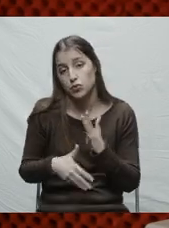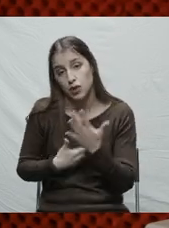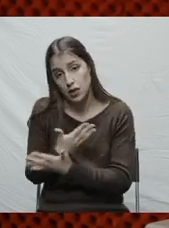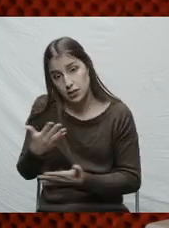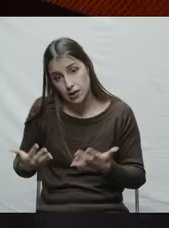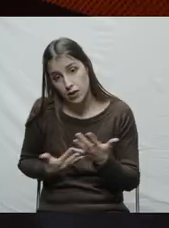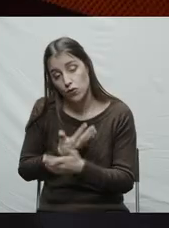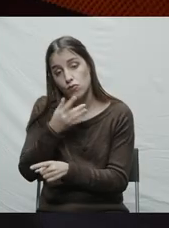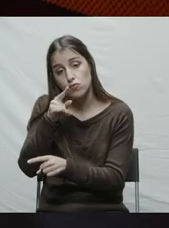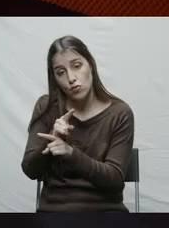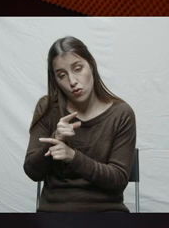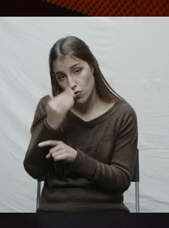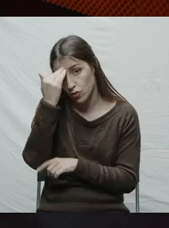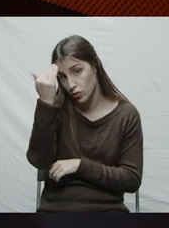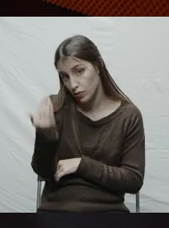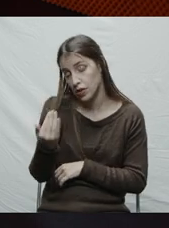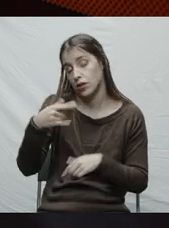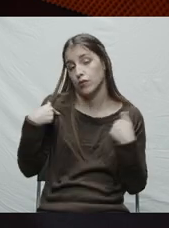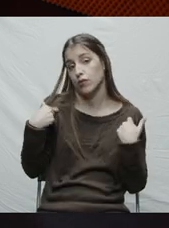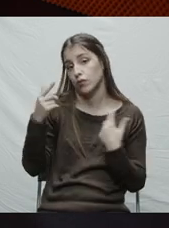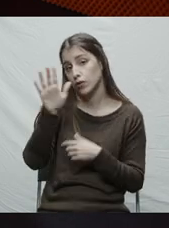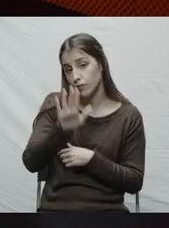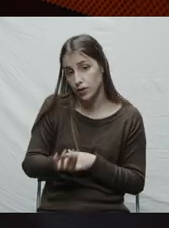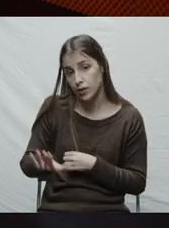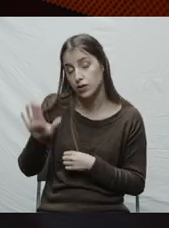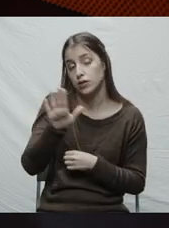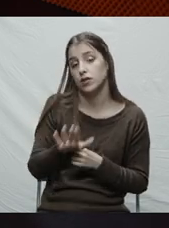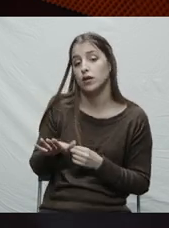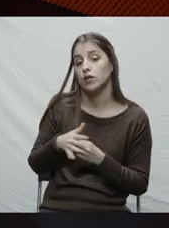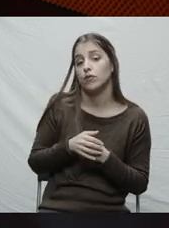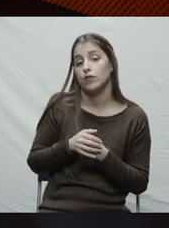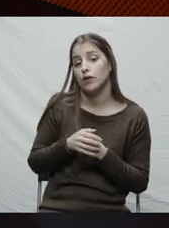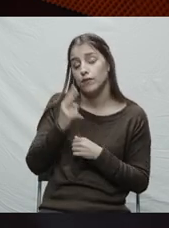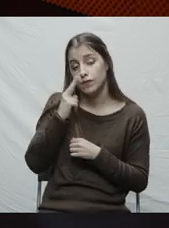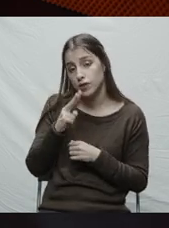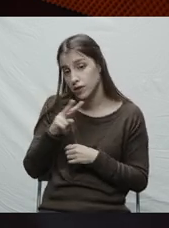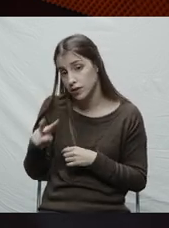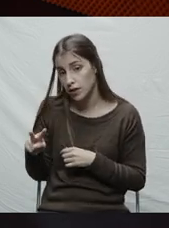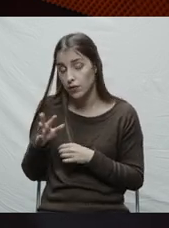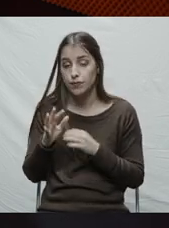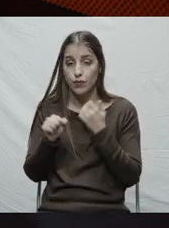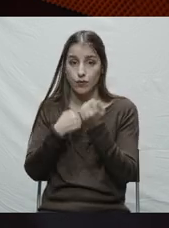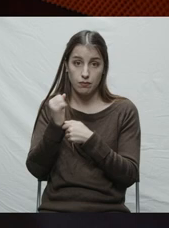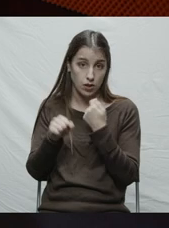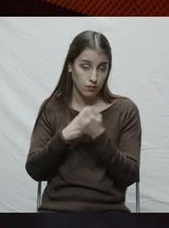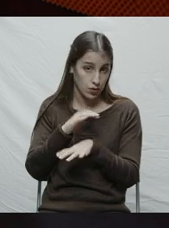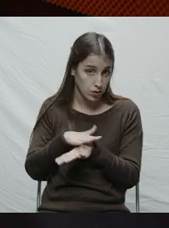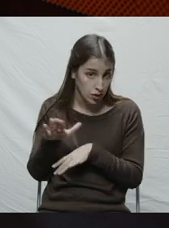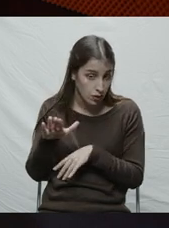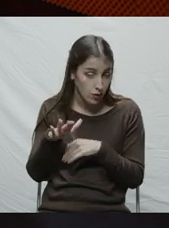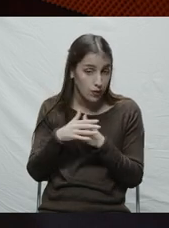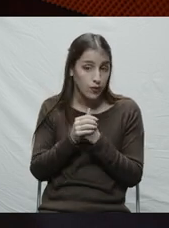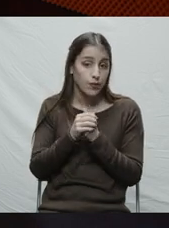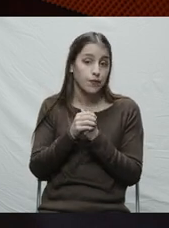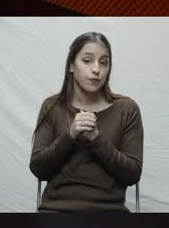com o espelho, com a autoimagem, com, sim, percebes, uma visão do movimento para o exterior.